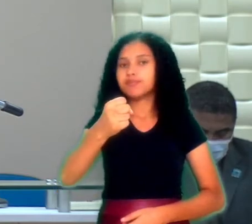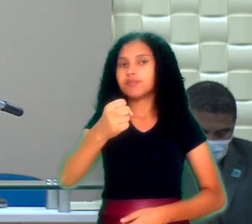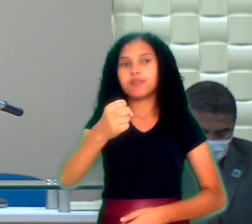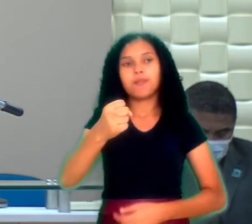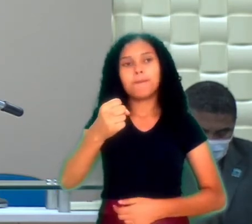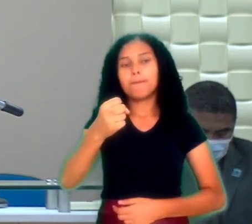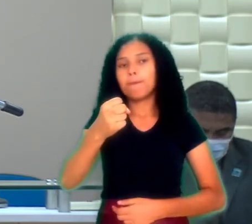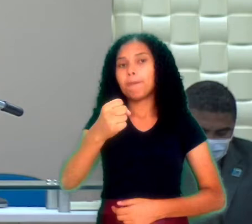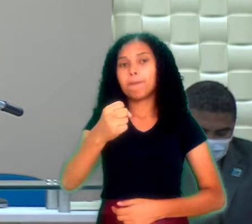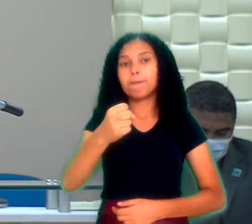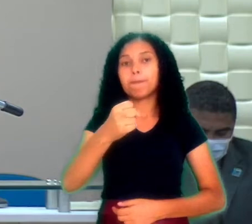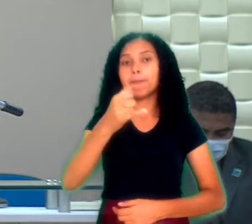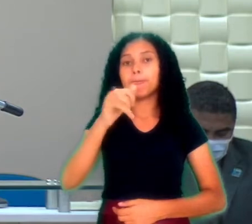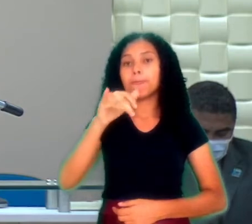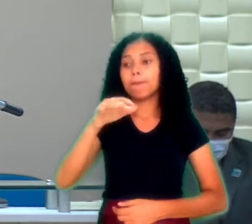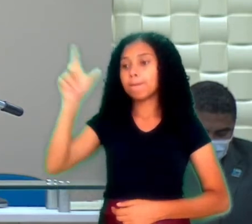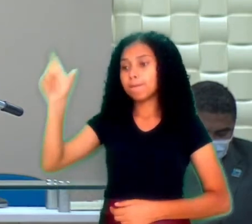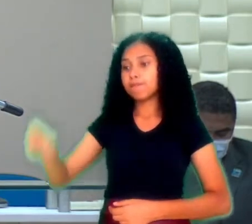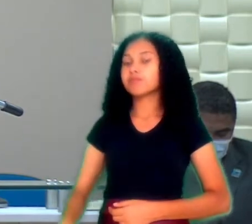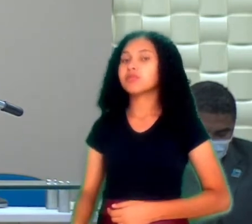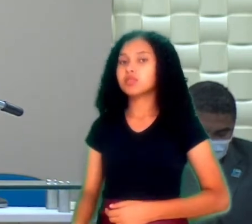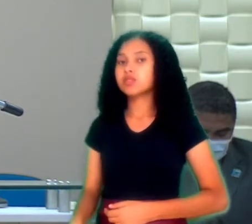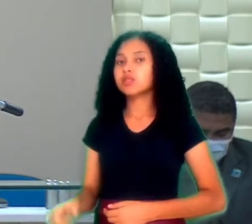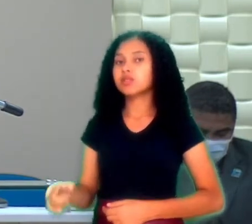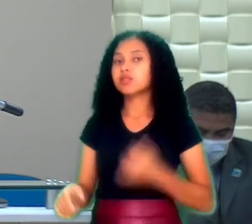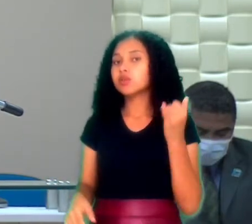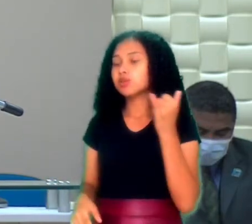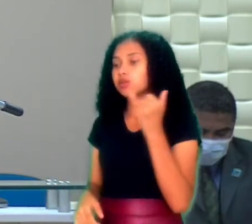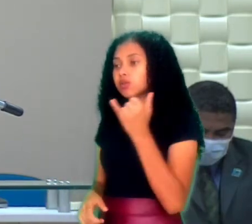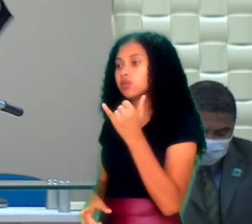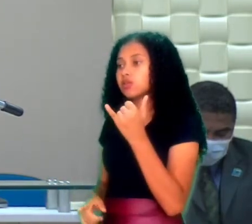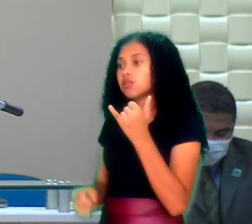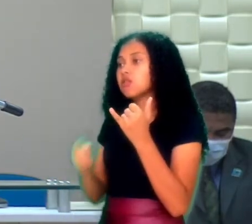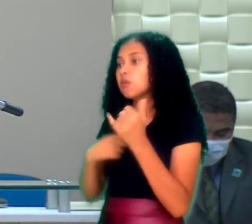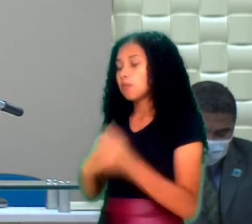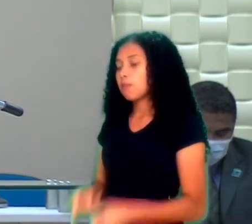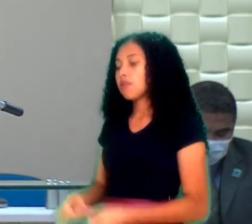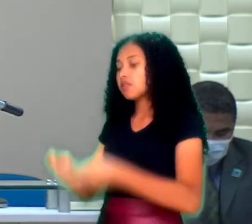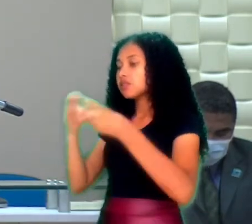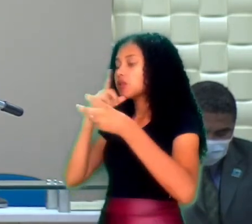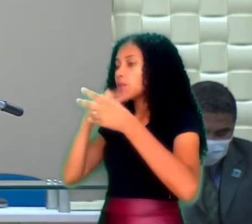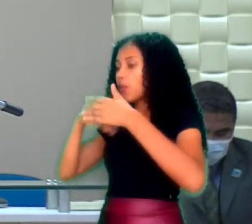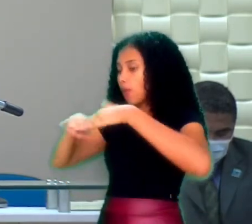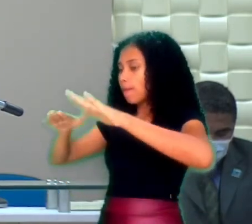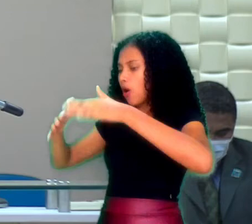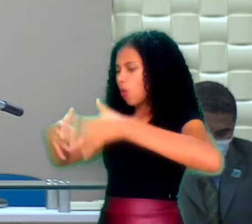Jonas, com toda a tranquilidade, dormindo.